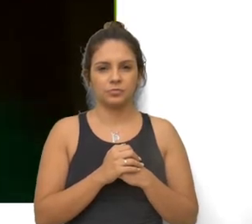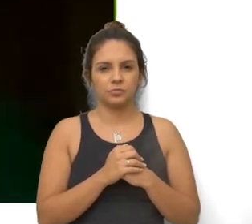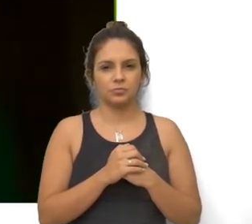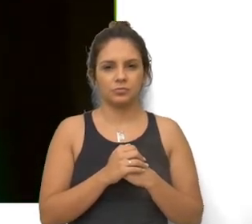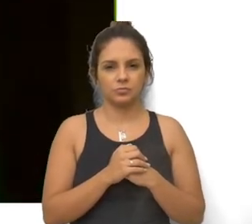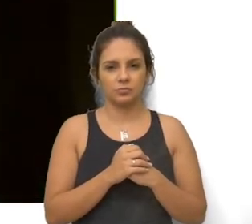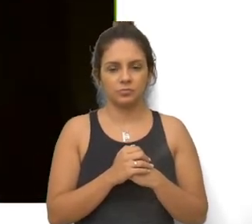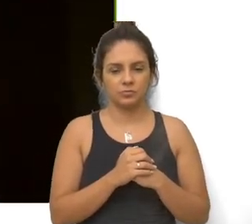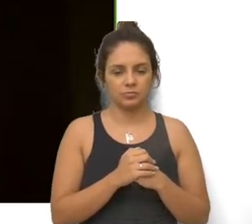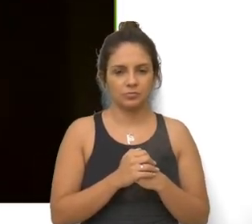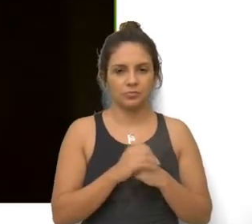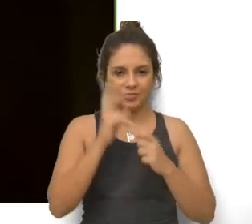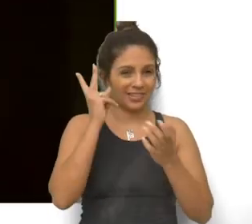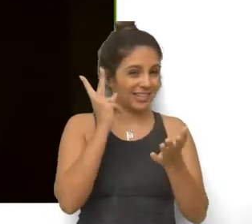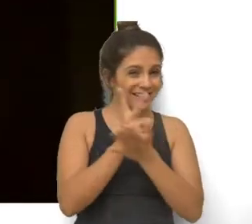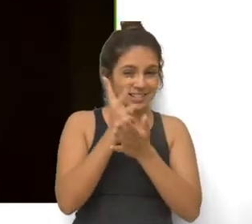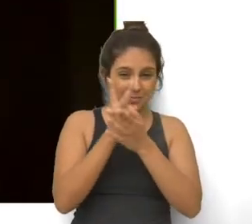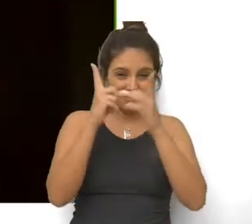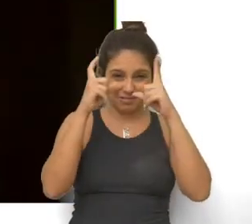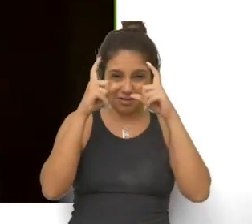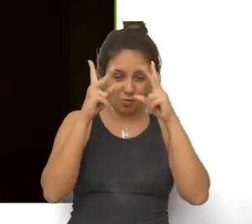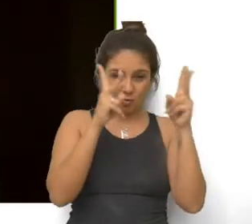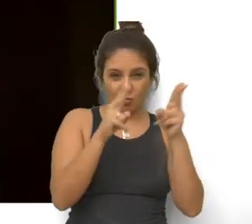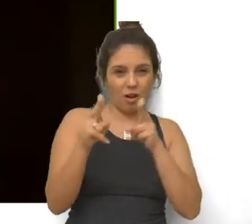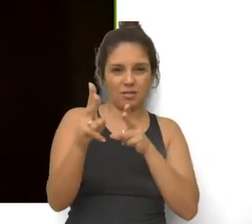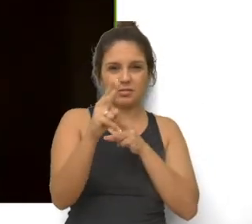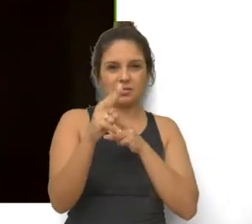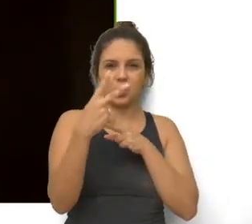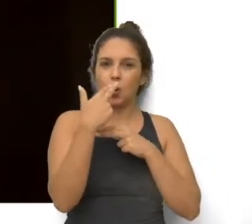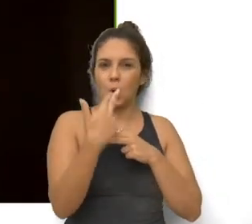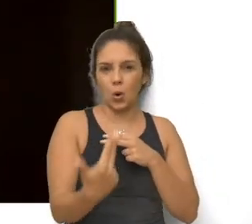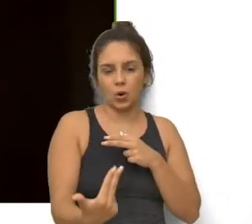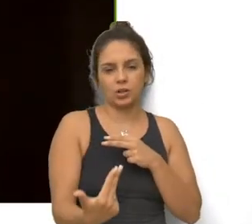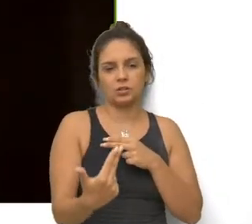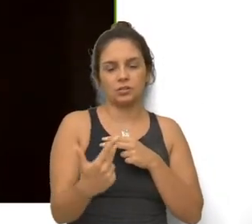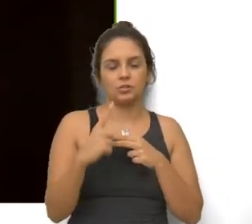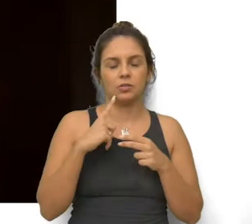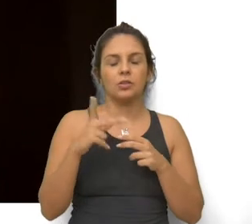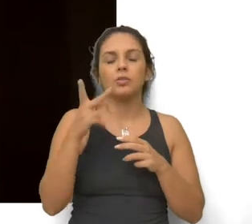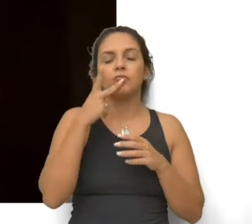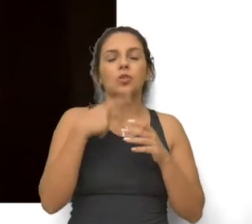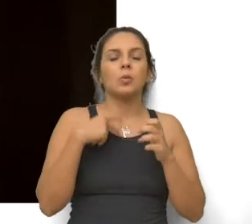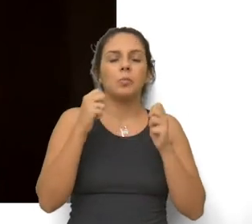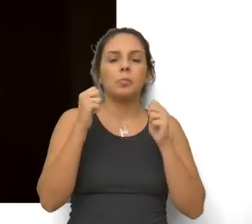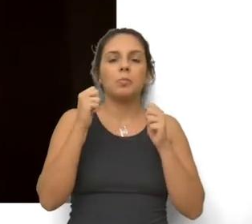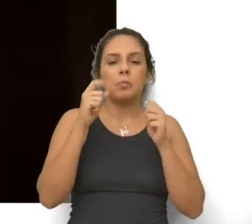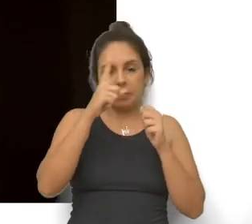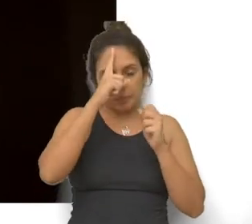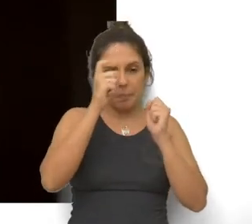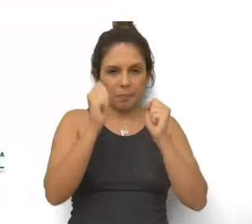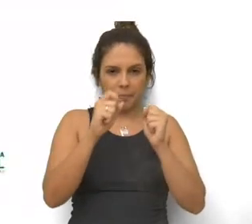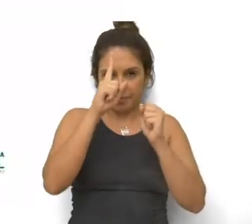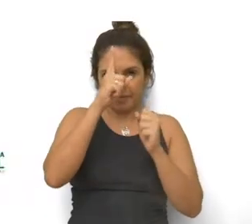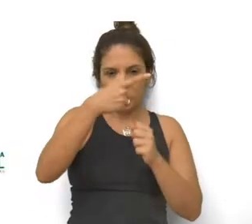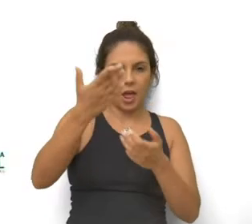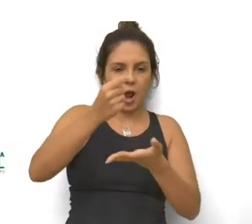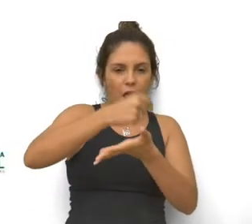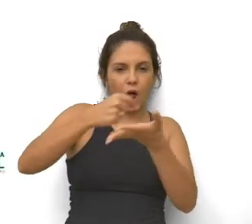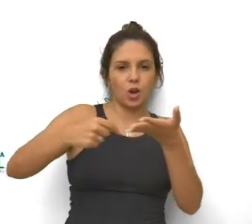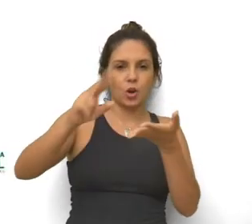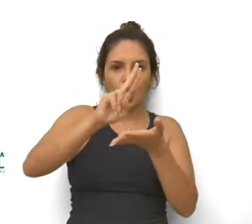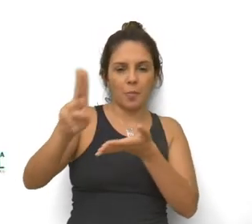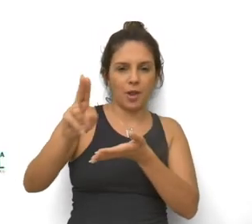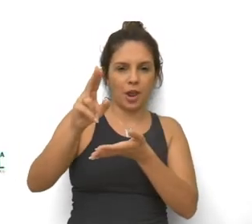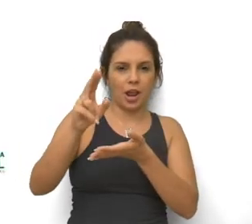Sempre a Regina. E as fotos são iguaizinhas na edição colorida. Só a gente pode inventar um autógrafo virtual